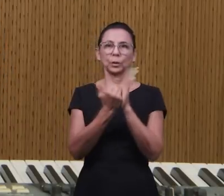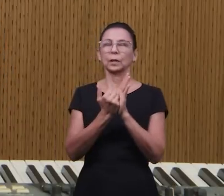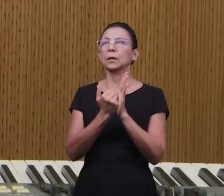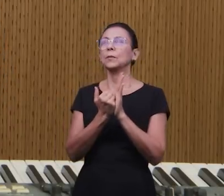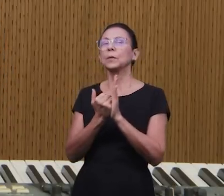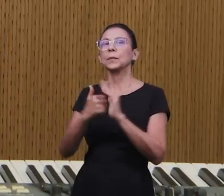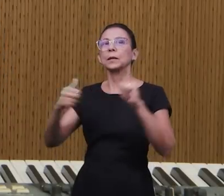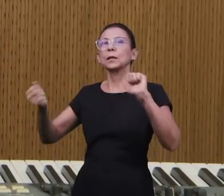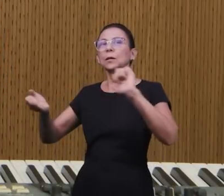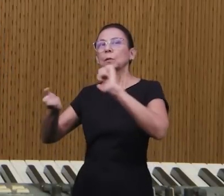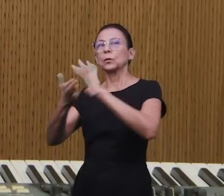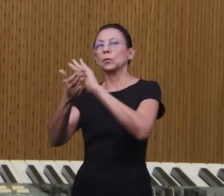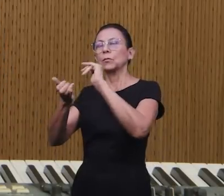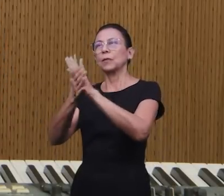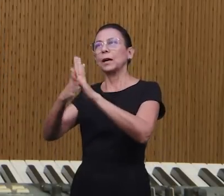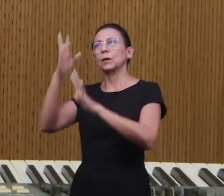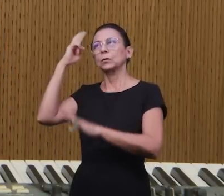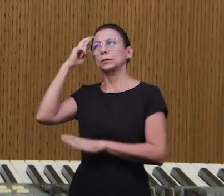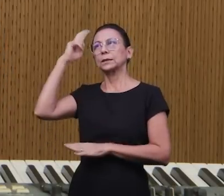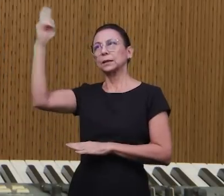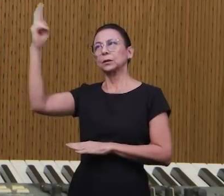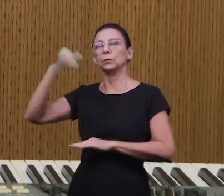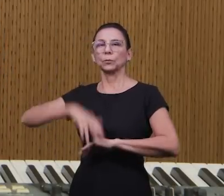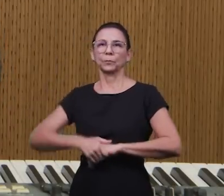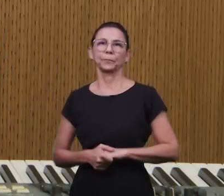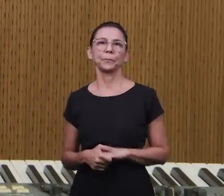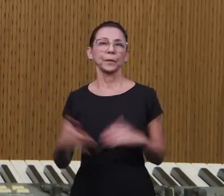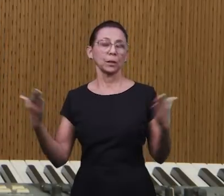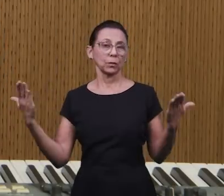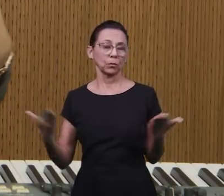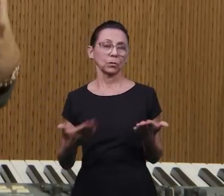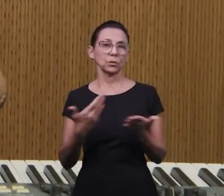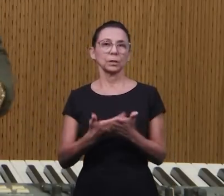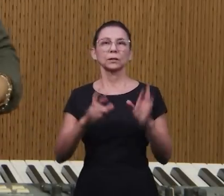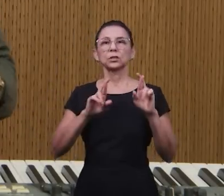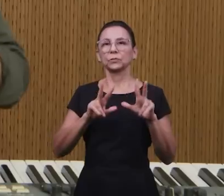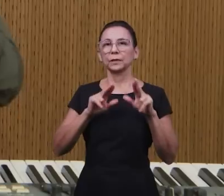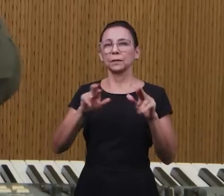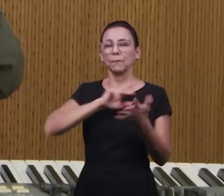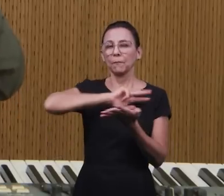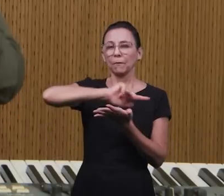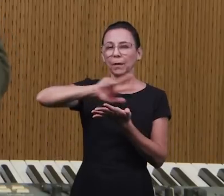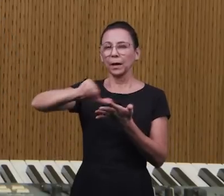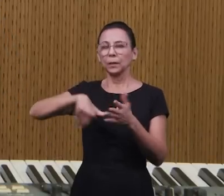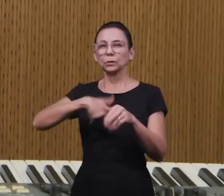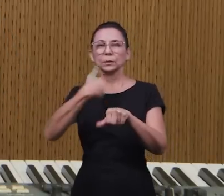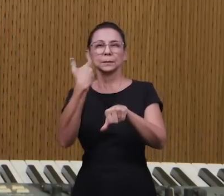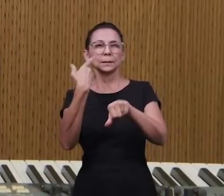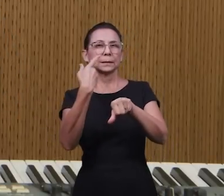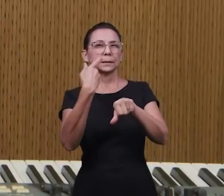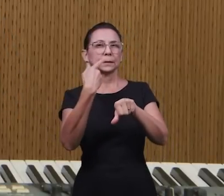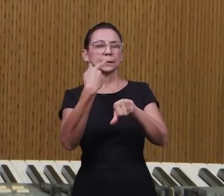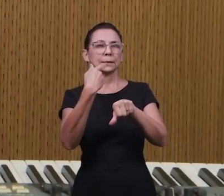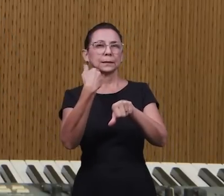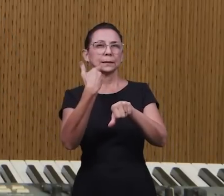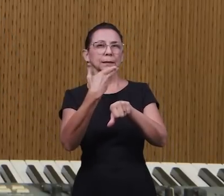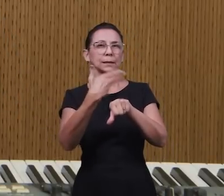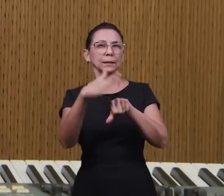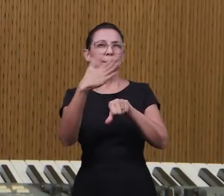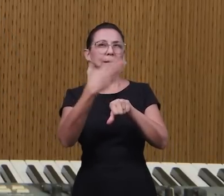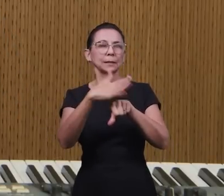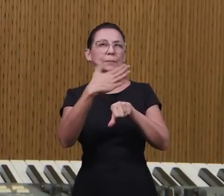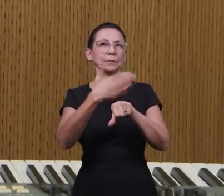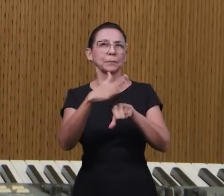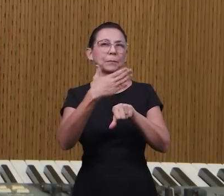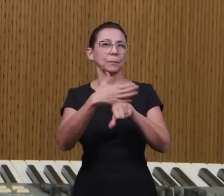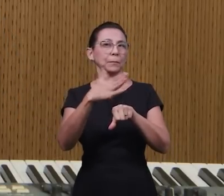vamos ter uma aula um pouco diferente. Vamos fazer vários exercícios, uma aula prática sobre todo o